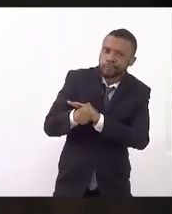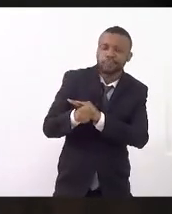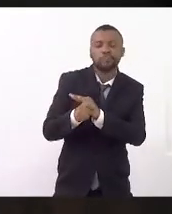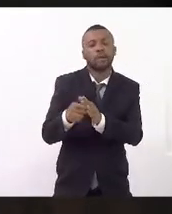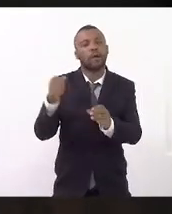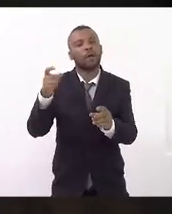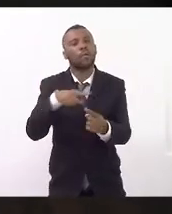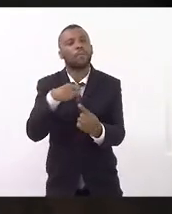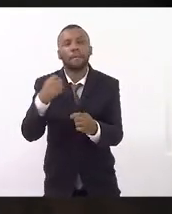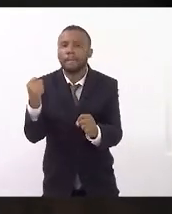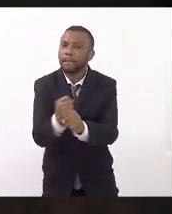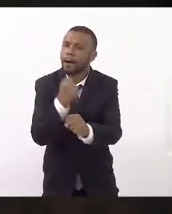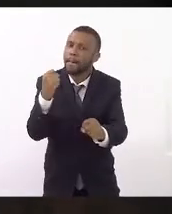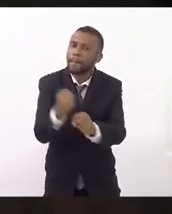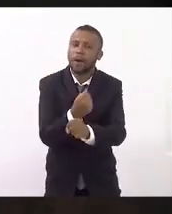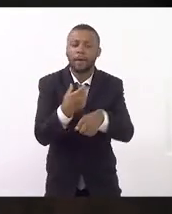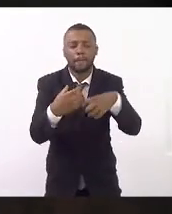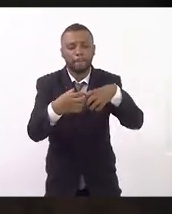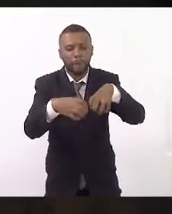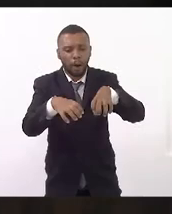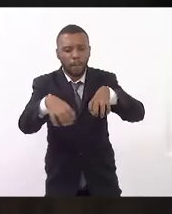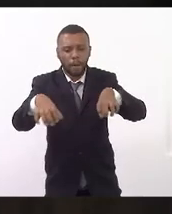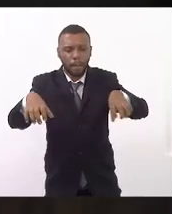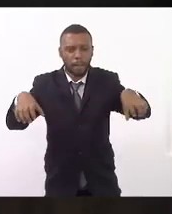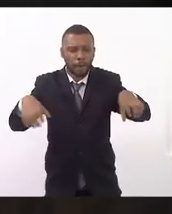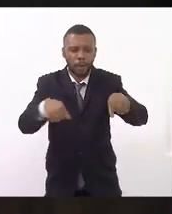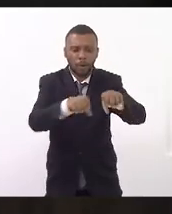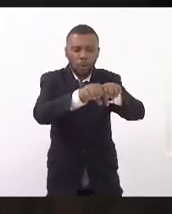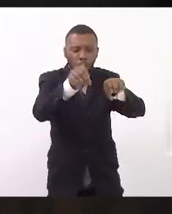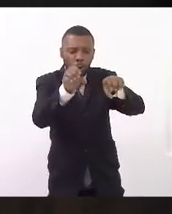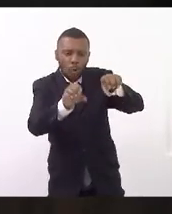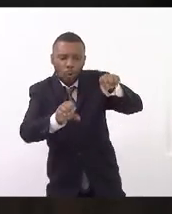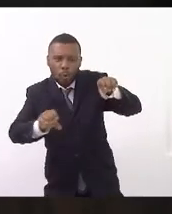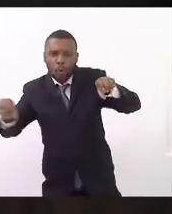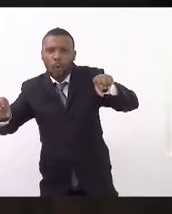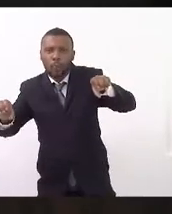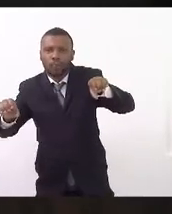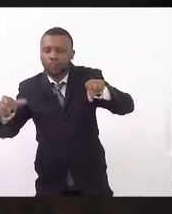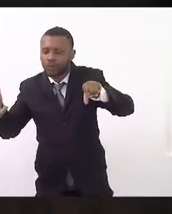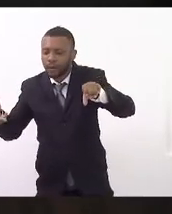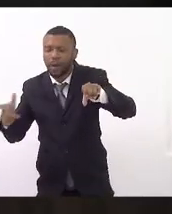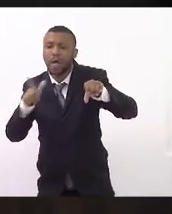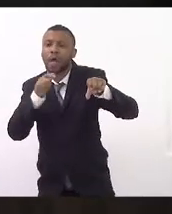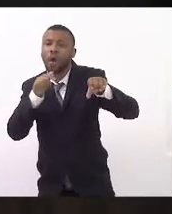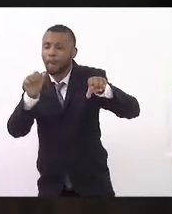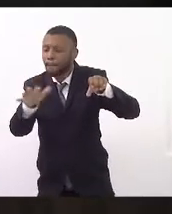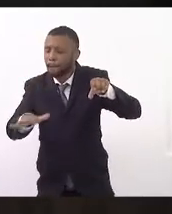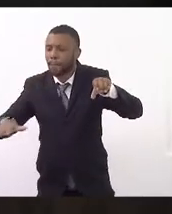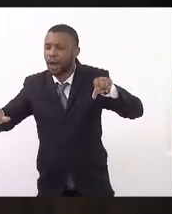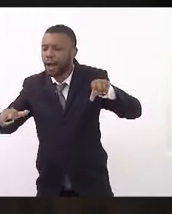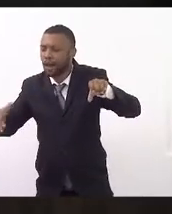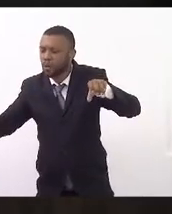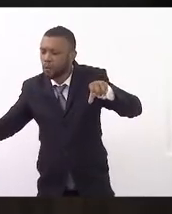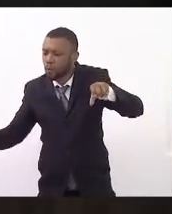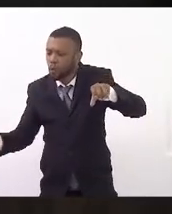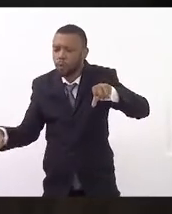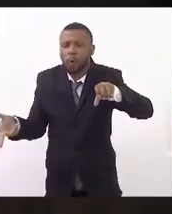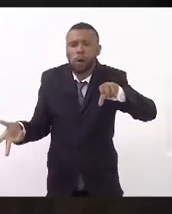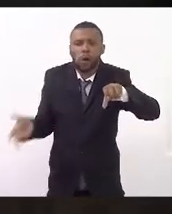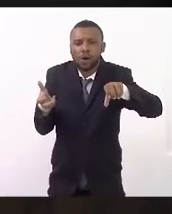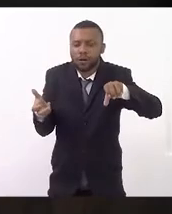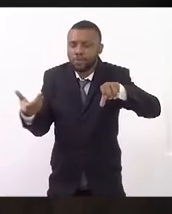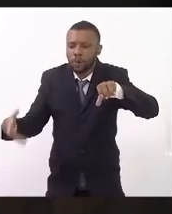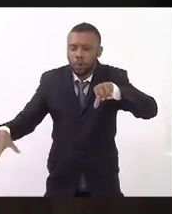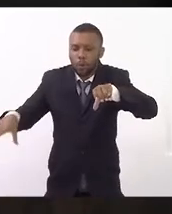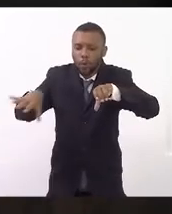gasoduto, de trazer o gás dos poços no mar para a costa, porque é fundamental para que a